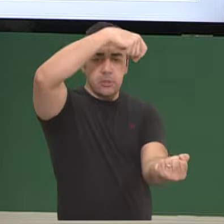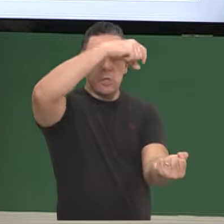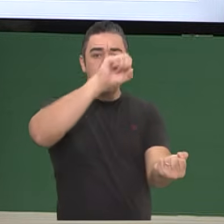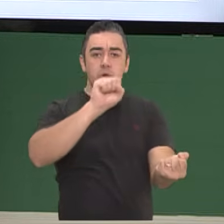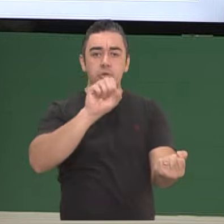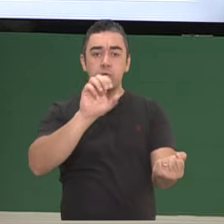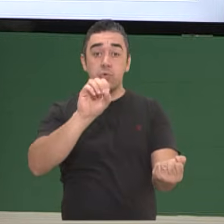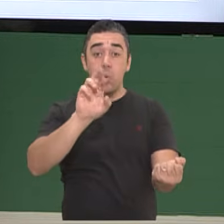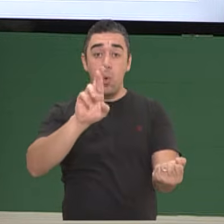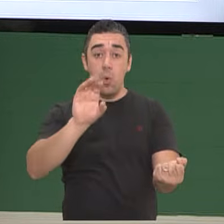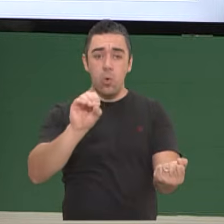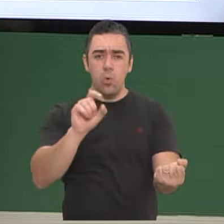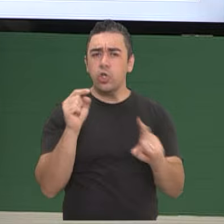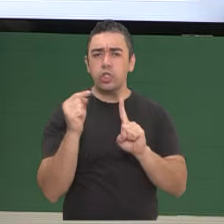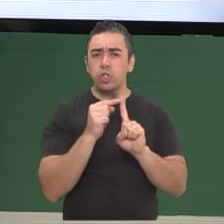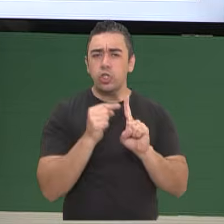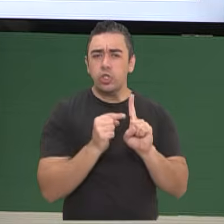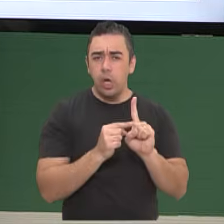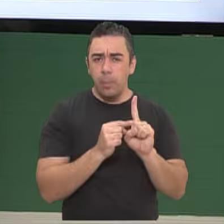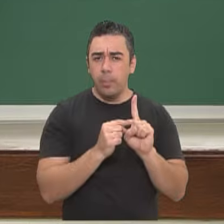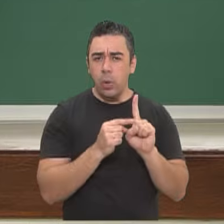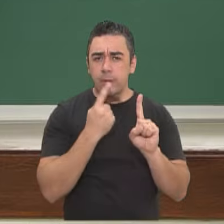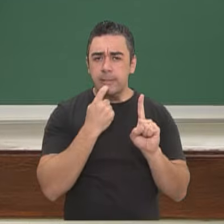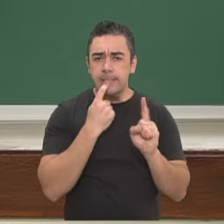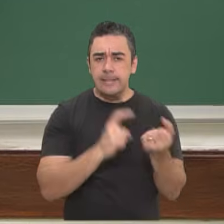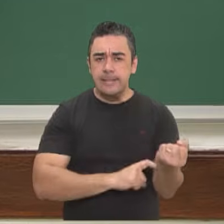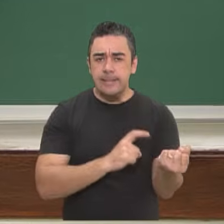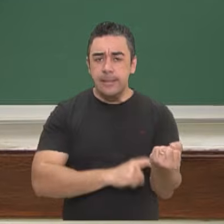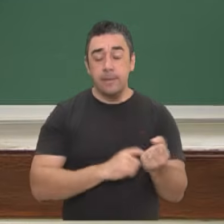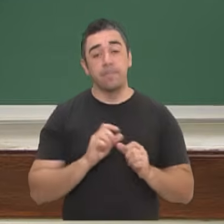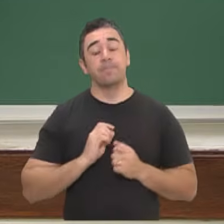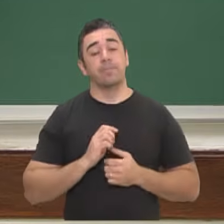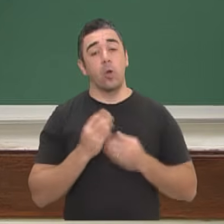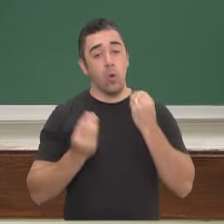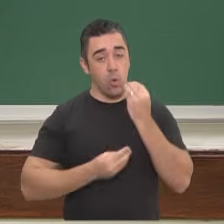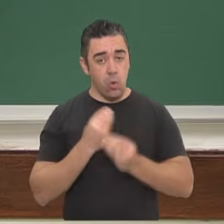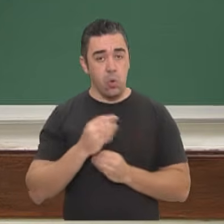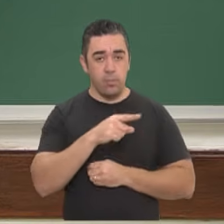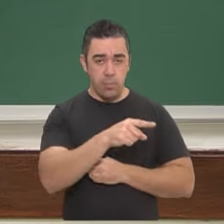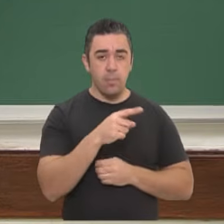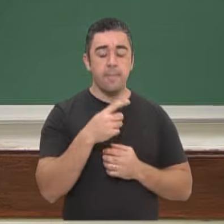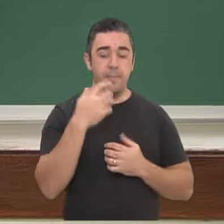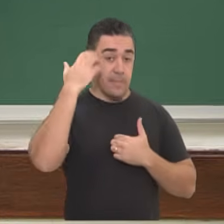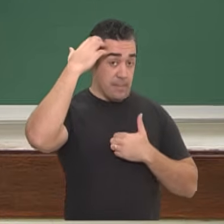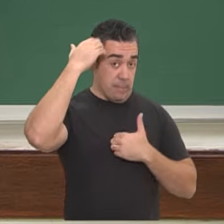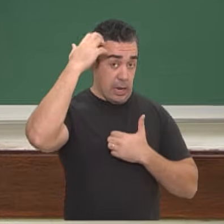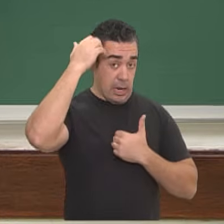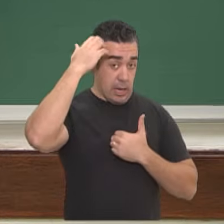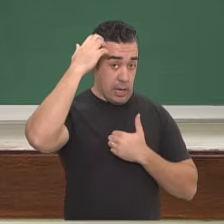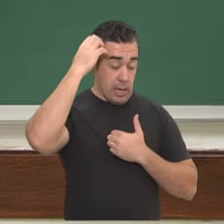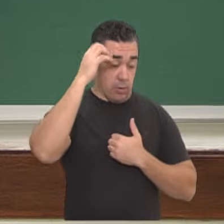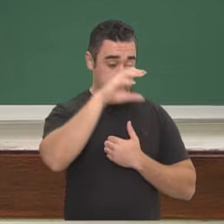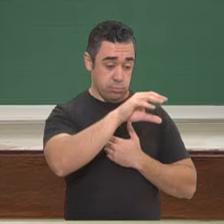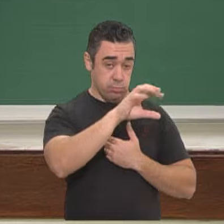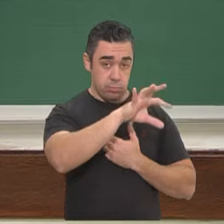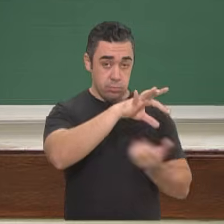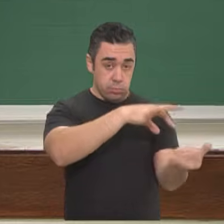fazer o teste de tipagem sanguínea do fator RH? Eles pegaram, então, o sangue do macaco rhesus, que tem o fator